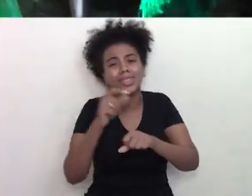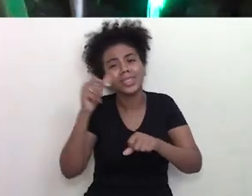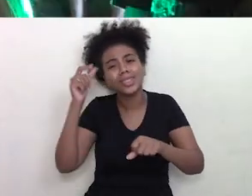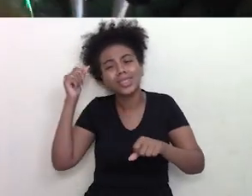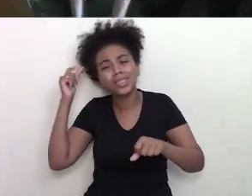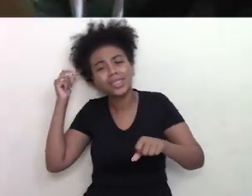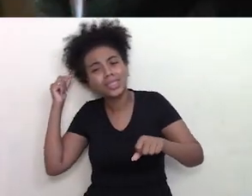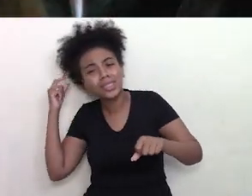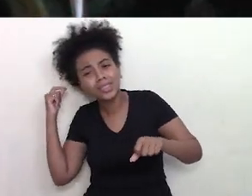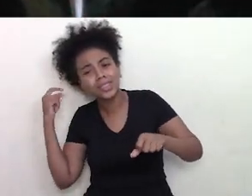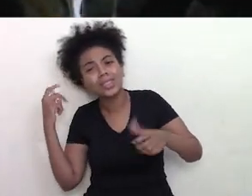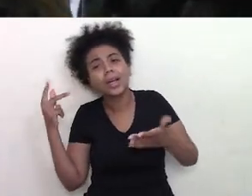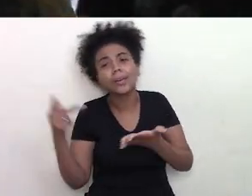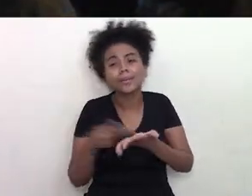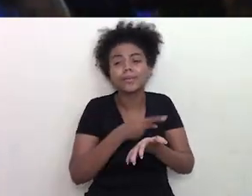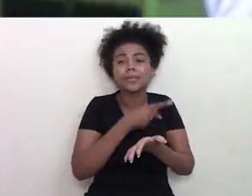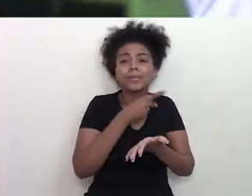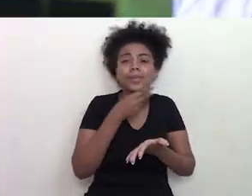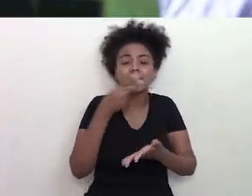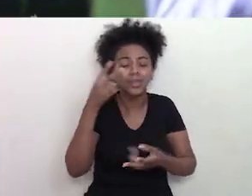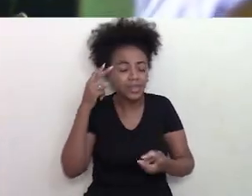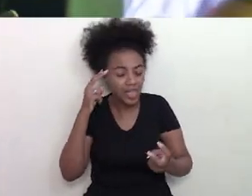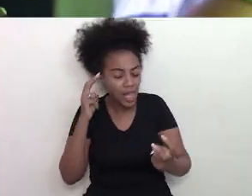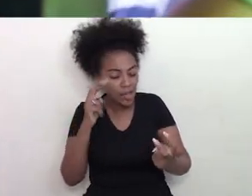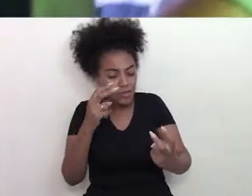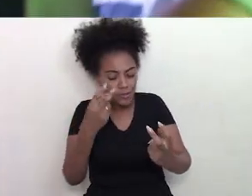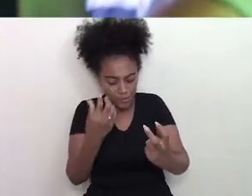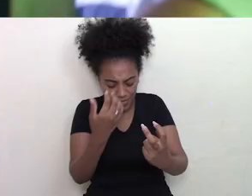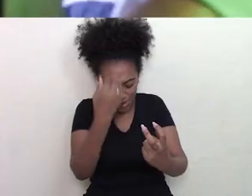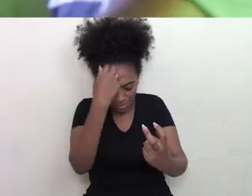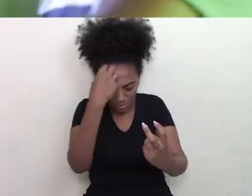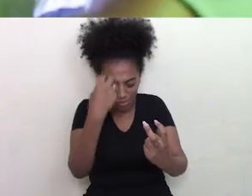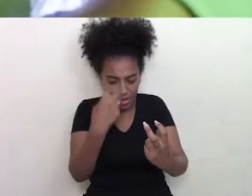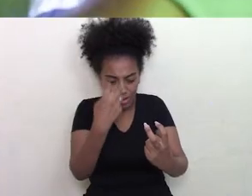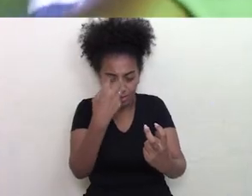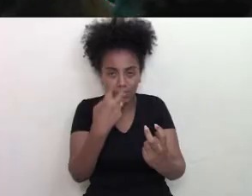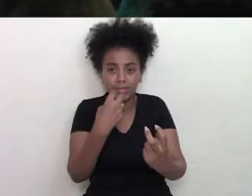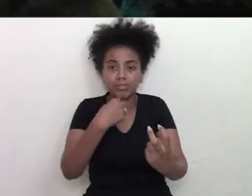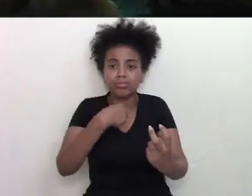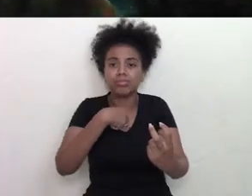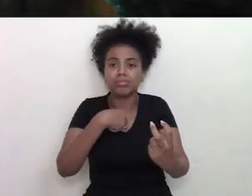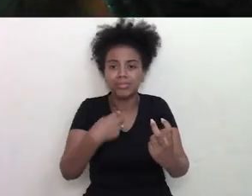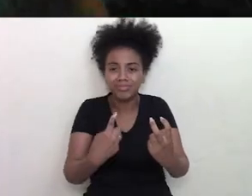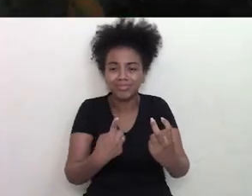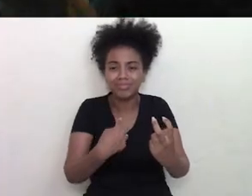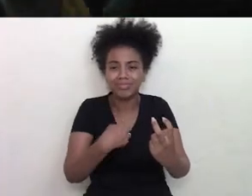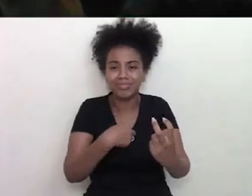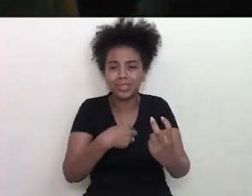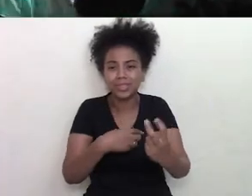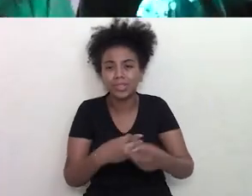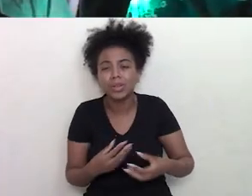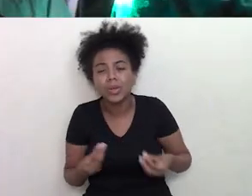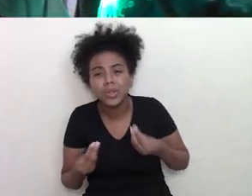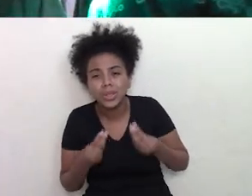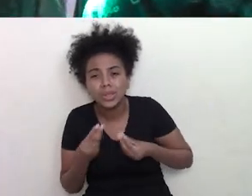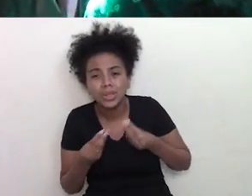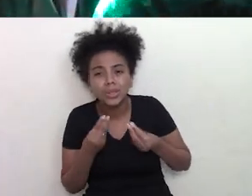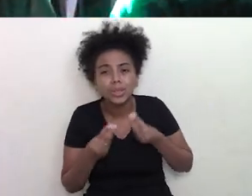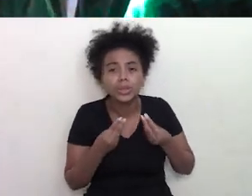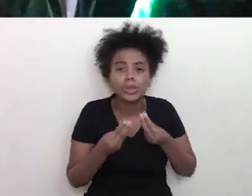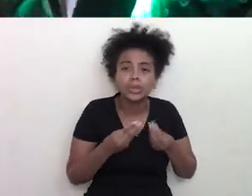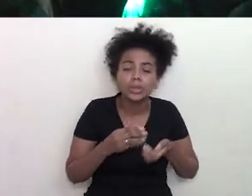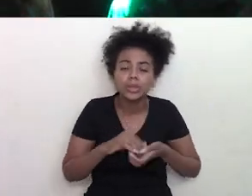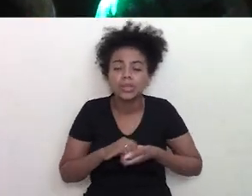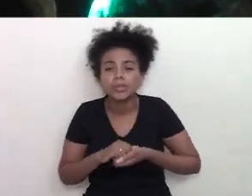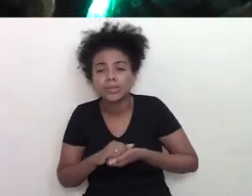pra trás. Errei em só olhar pra mim, meu bem, nunca te vi assim. Nem só de